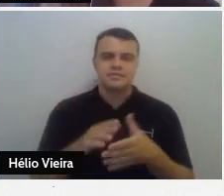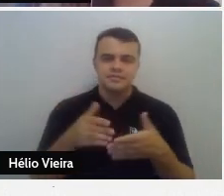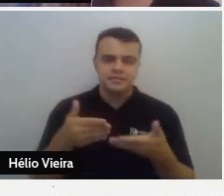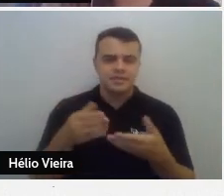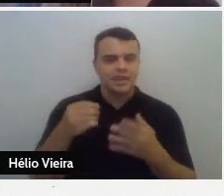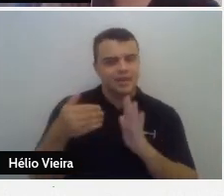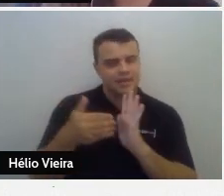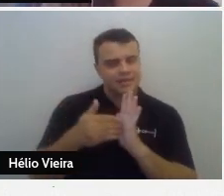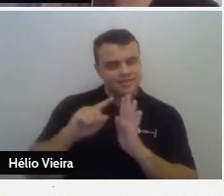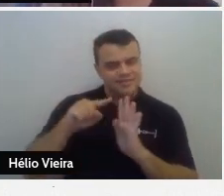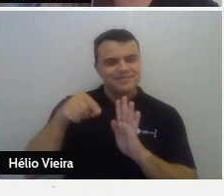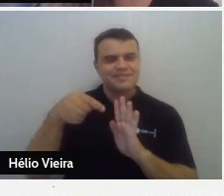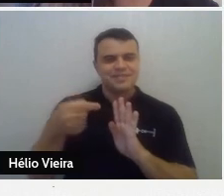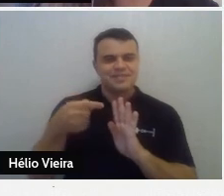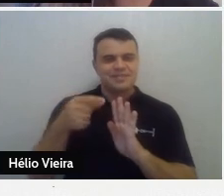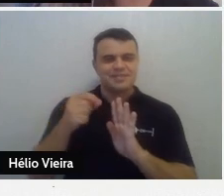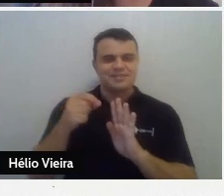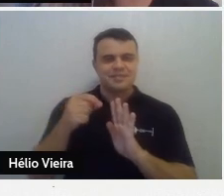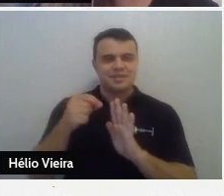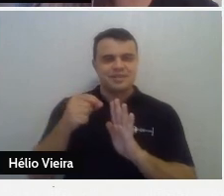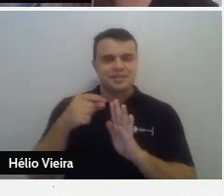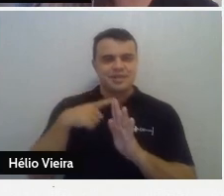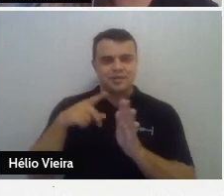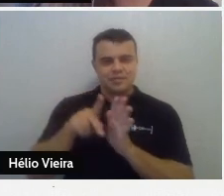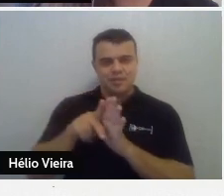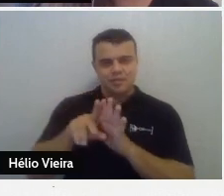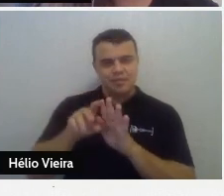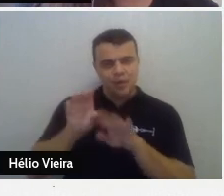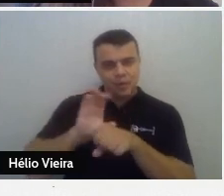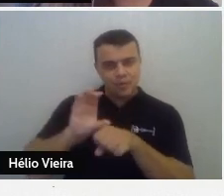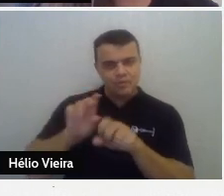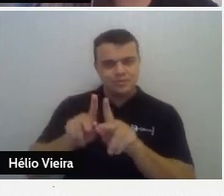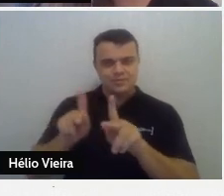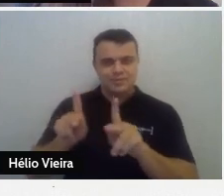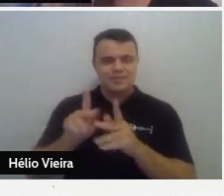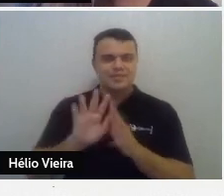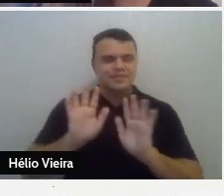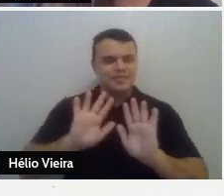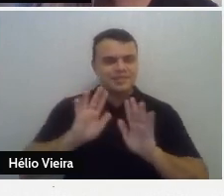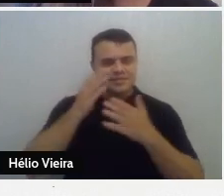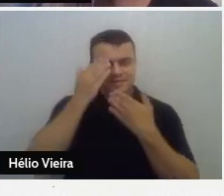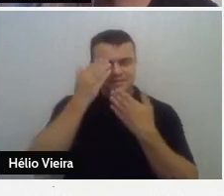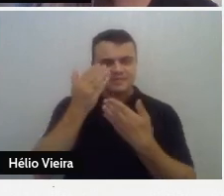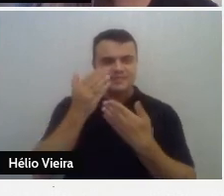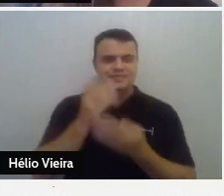até a próxima formação de professores. Tchau, tchau.